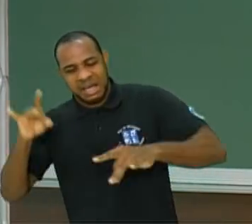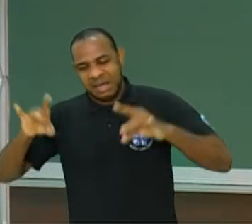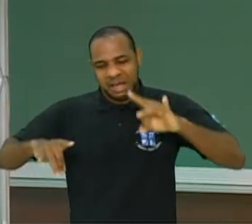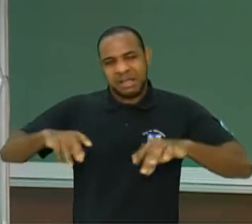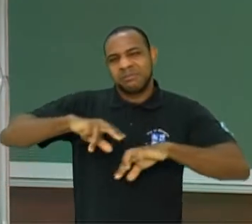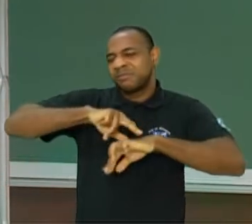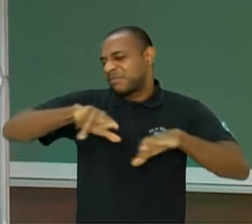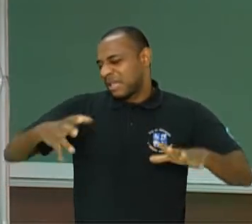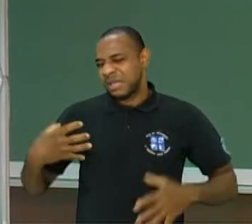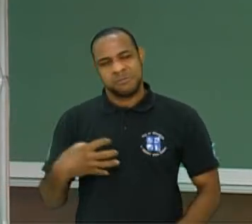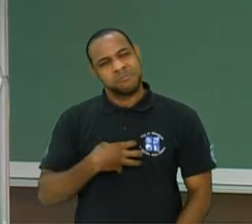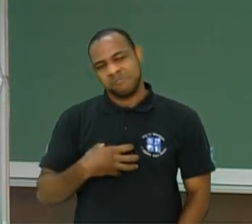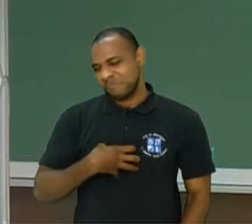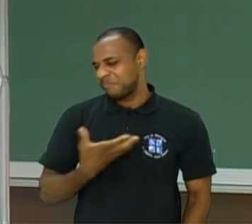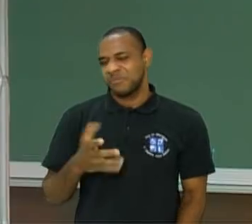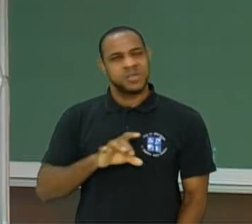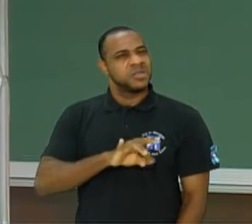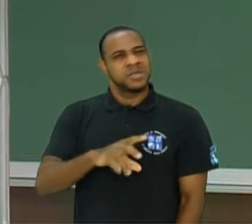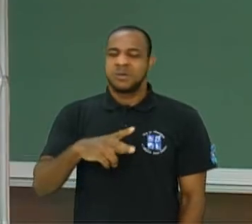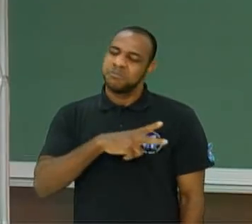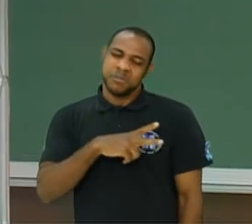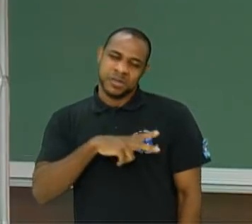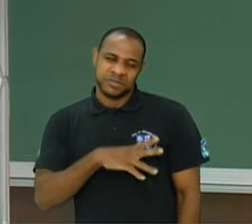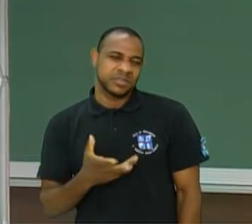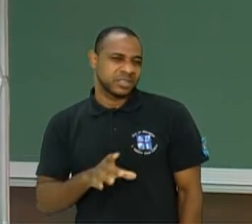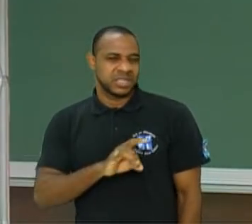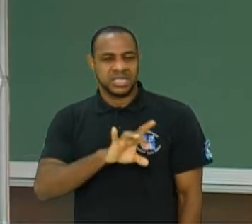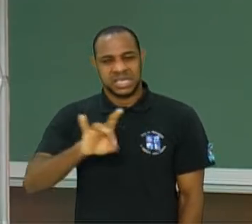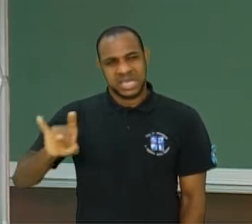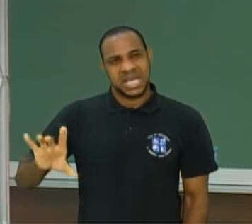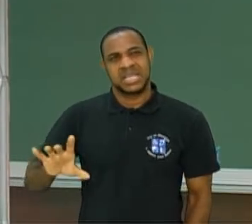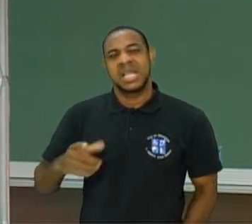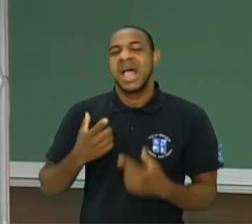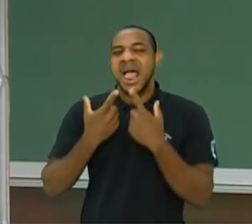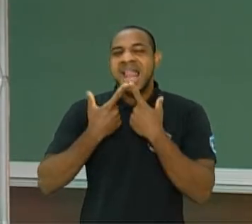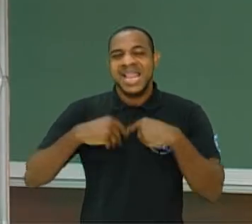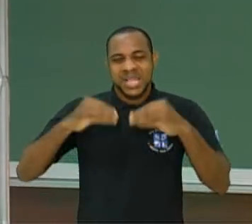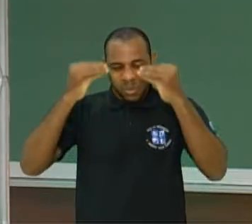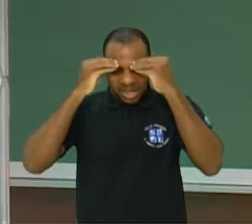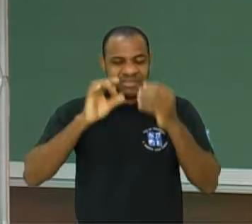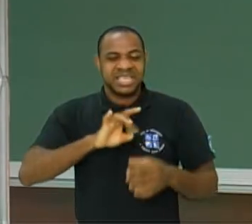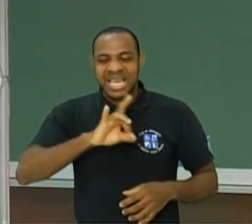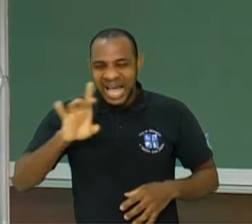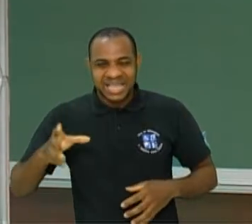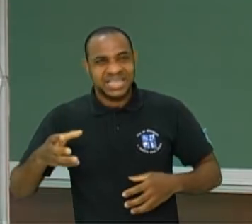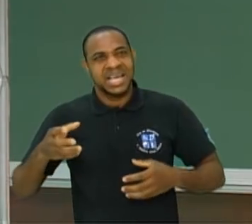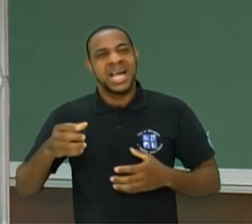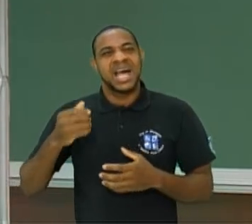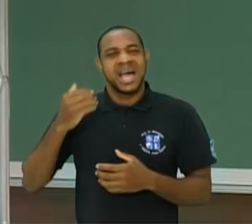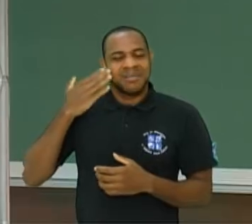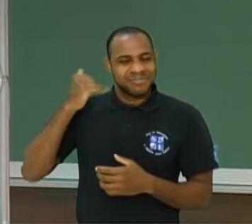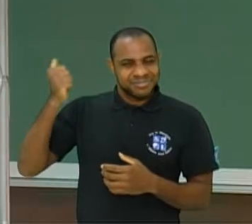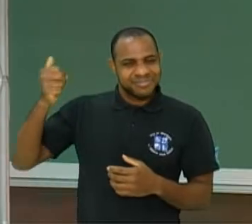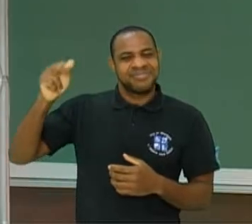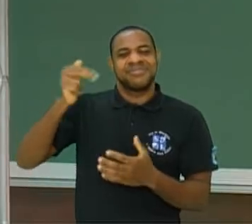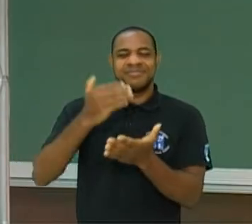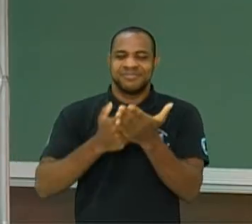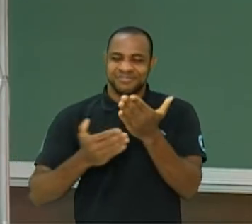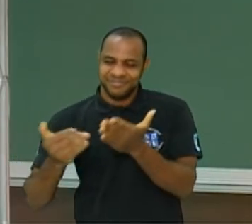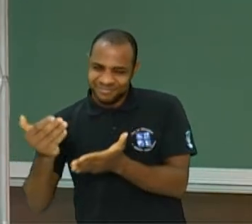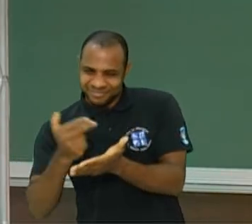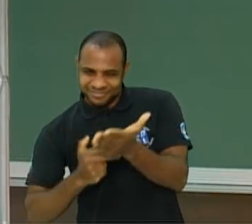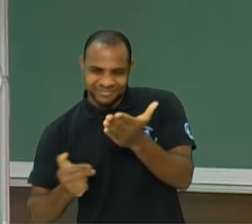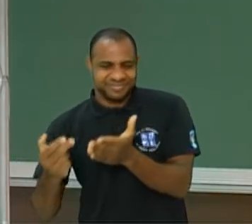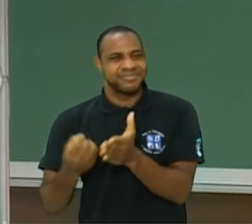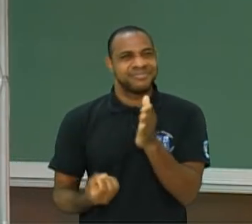é muito pessoal. São a linguagem que cada artista vai falar, né? Então, a maneira de pensar e criar